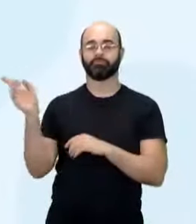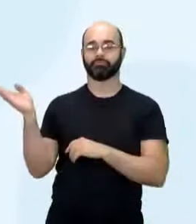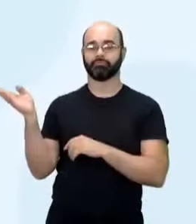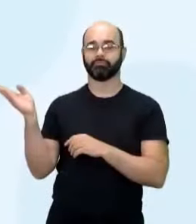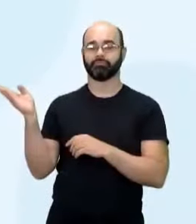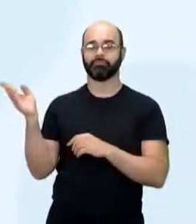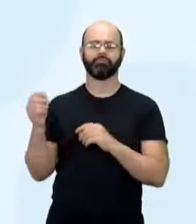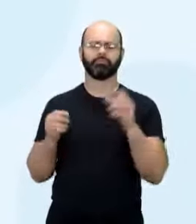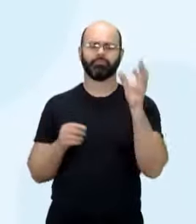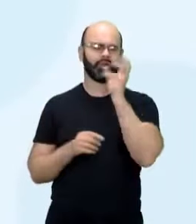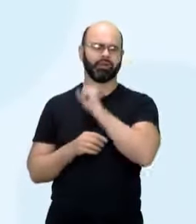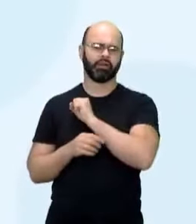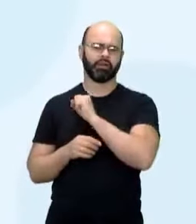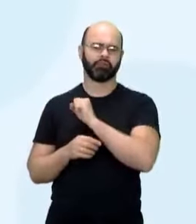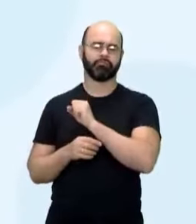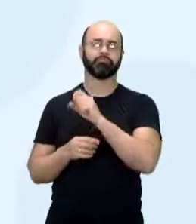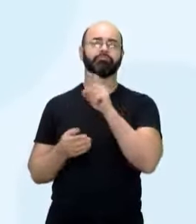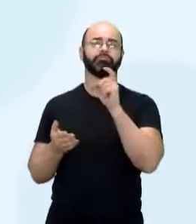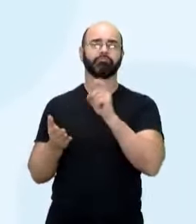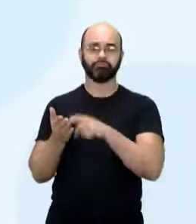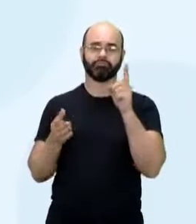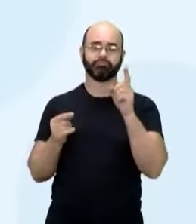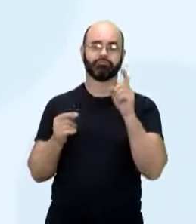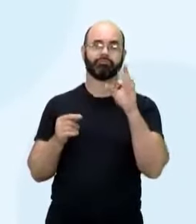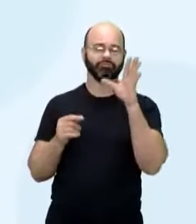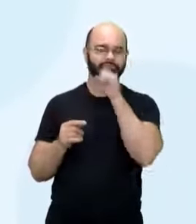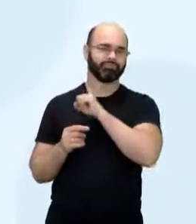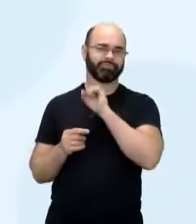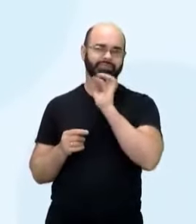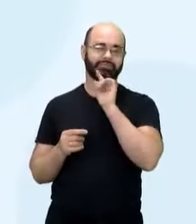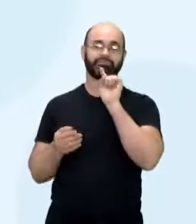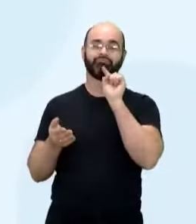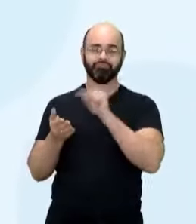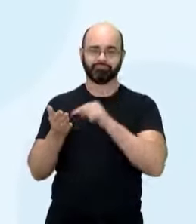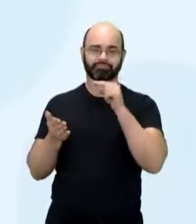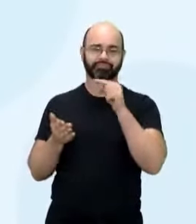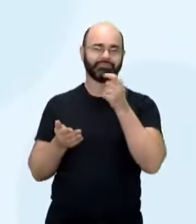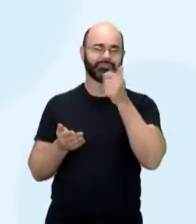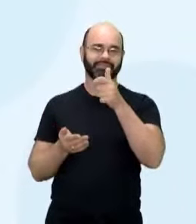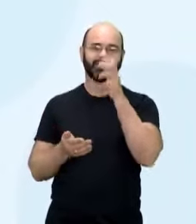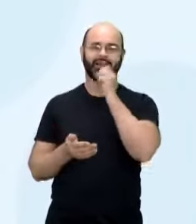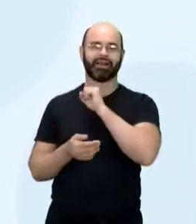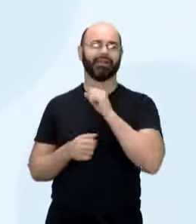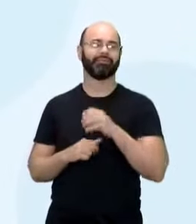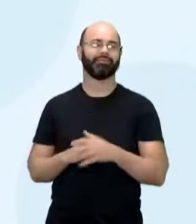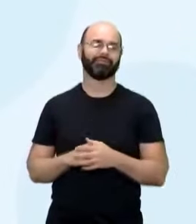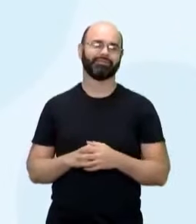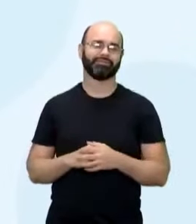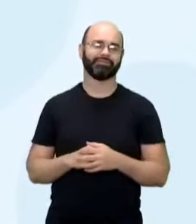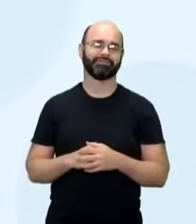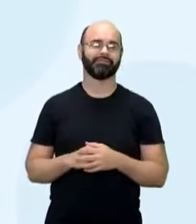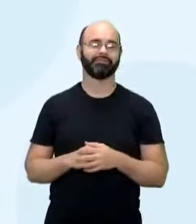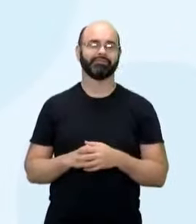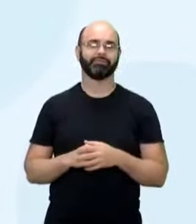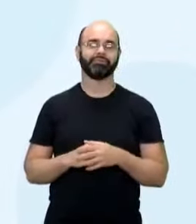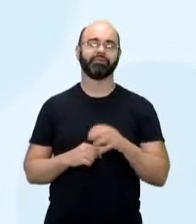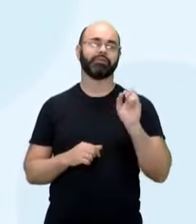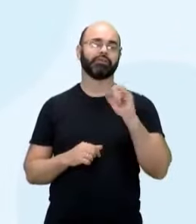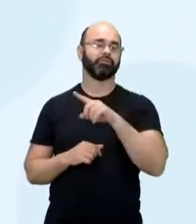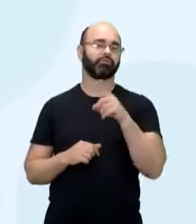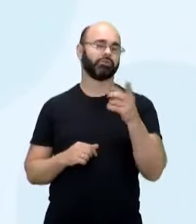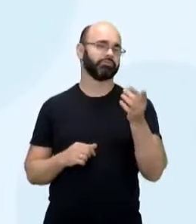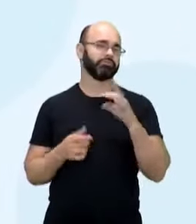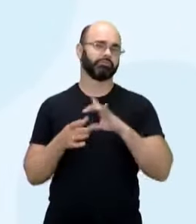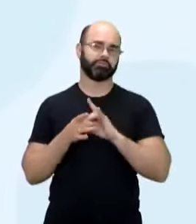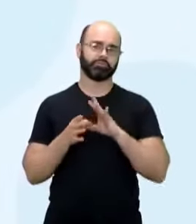passa muito rápido, é assim, piscou, acabou, piscou, passou. Eu queria pedir para eles, se eles têm alguma